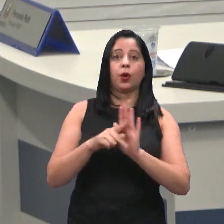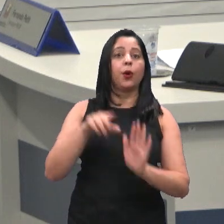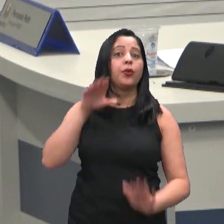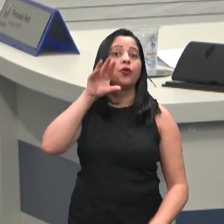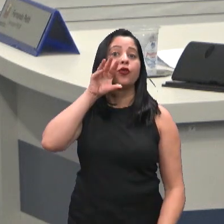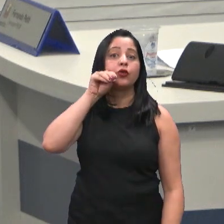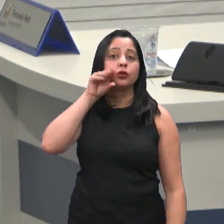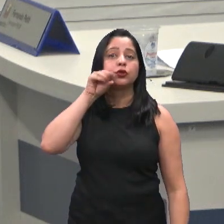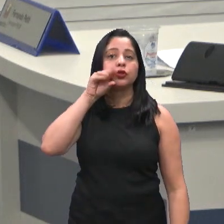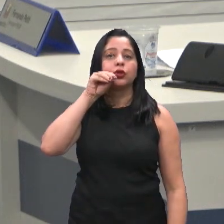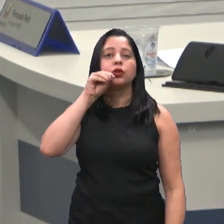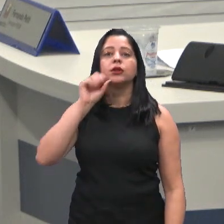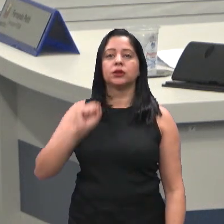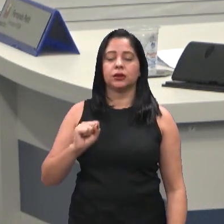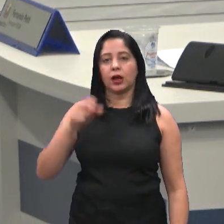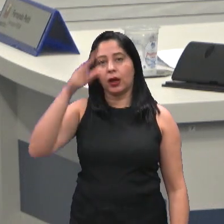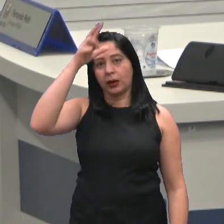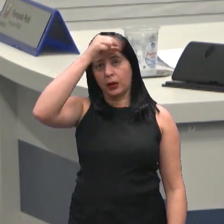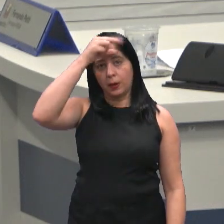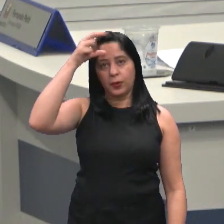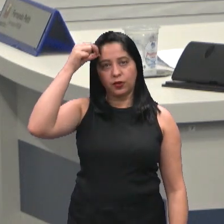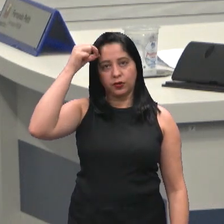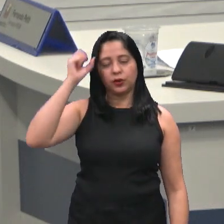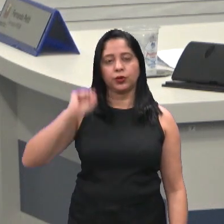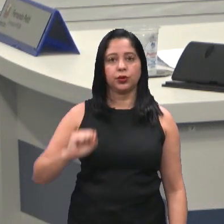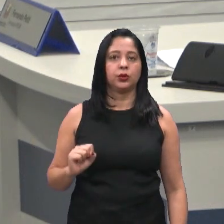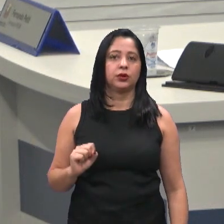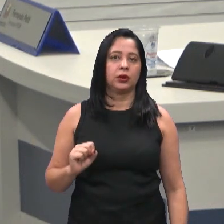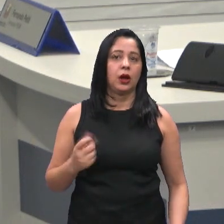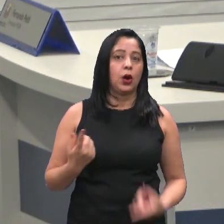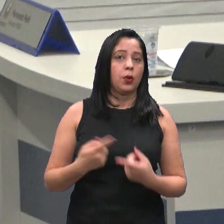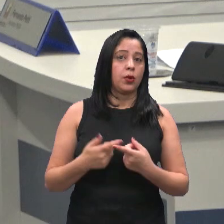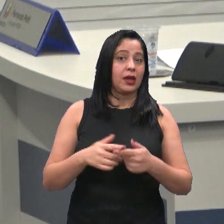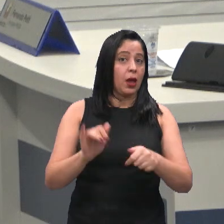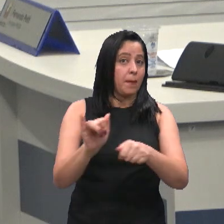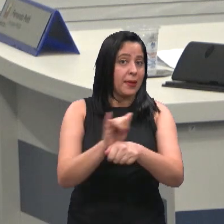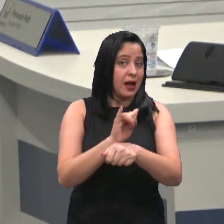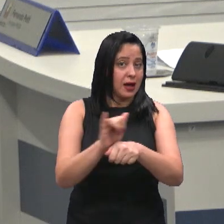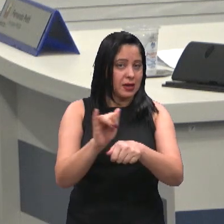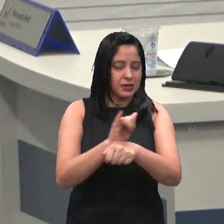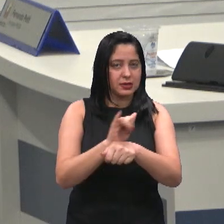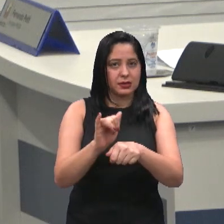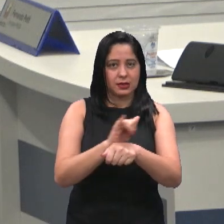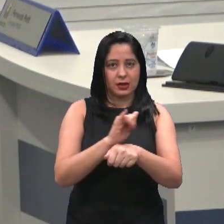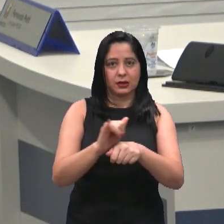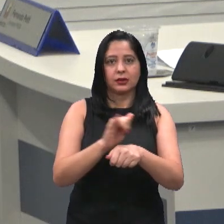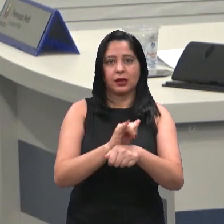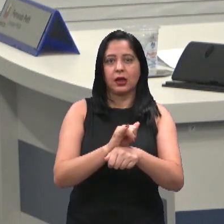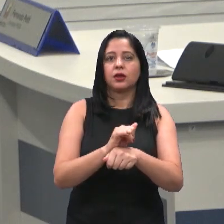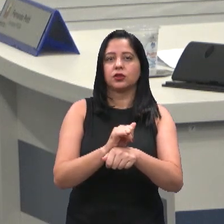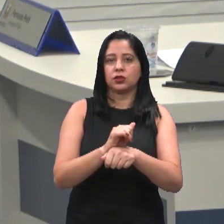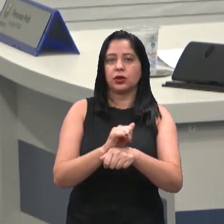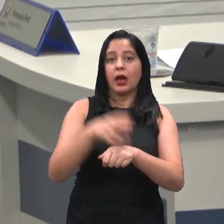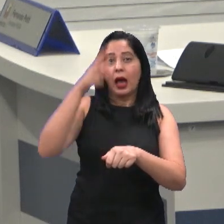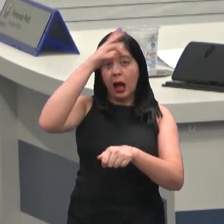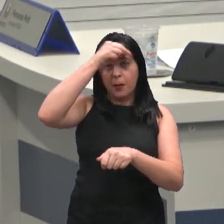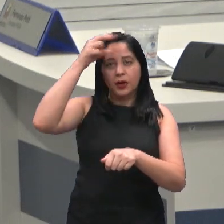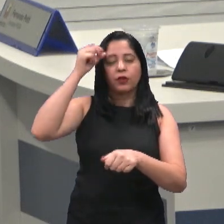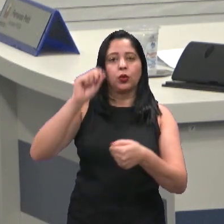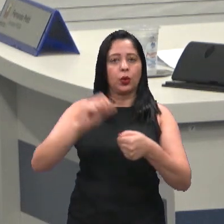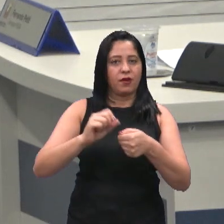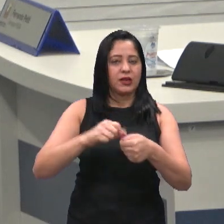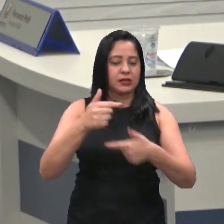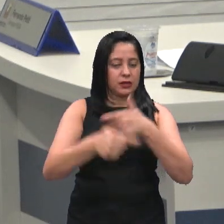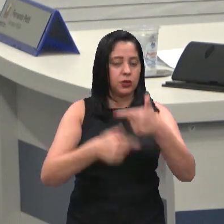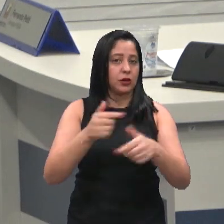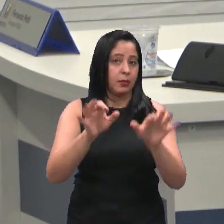Mais uma alternativa aí para a administração cada dia mais entregar um bom serviço para a nossa população. Foi